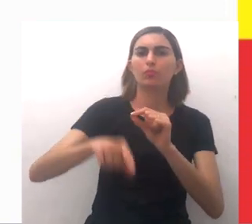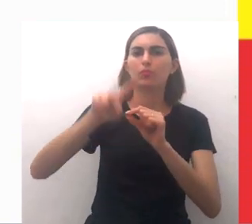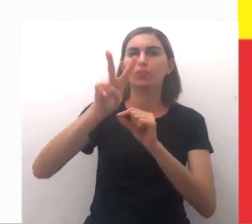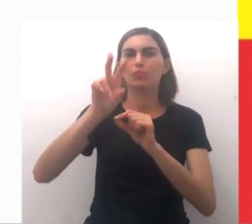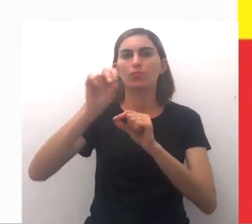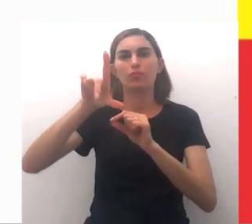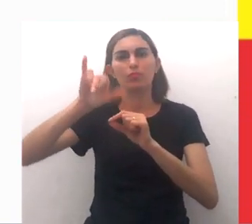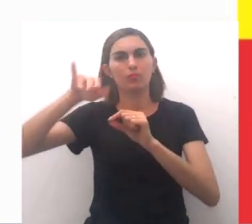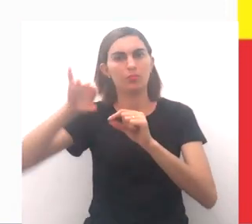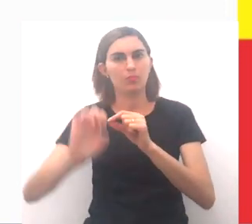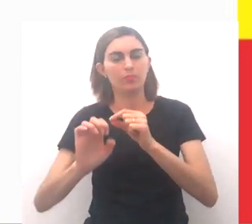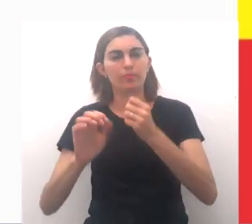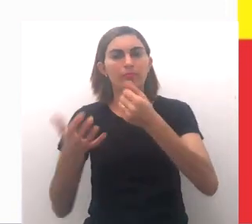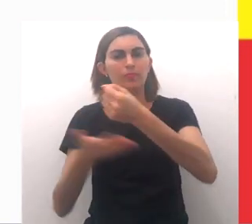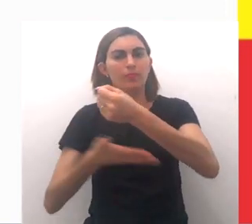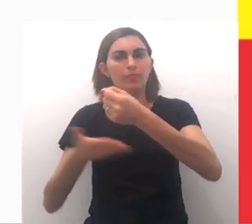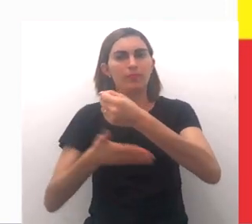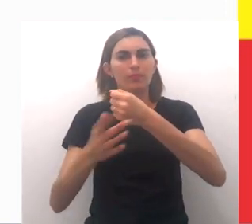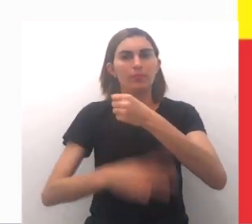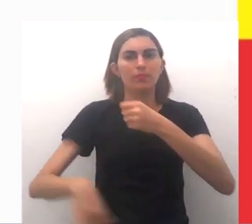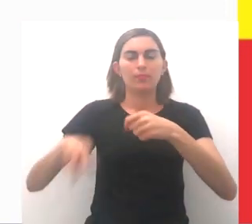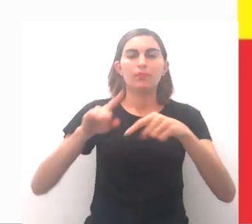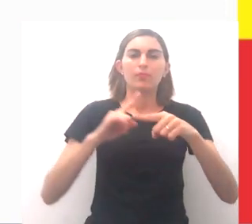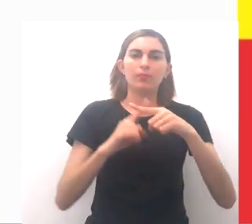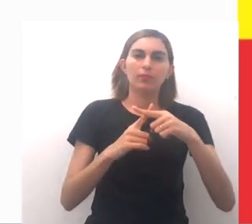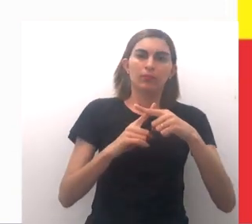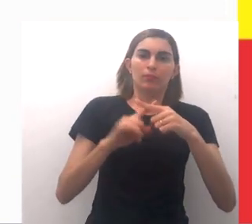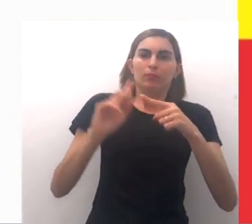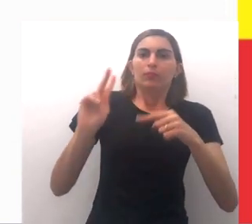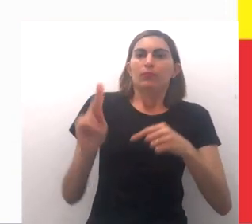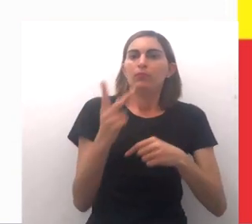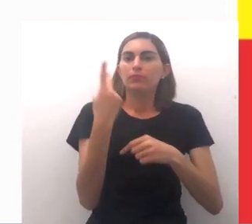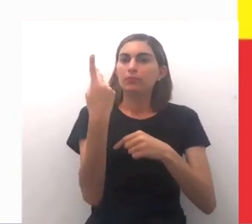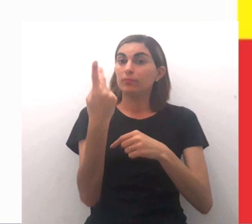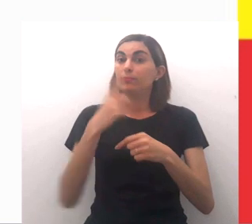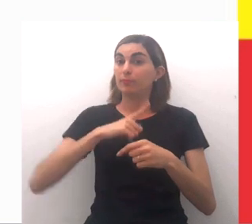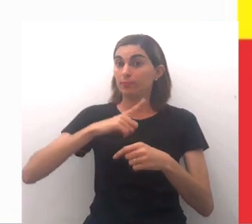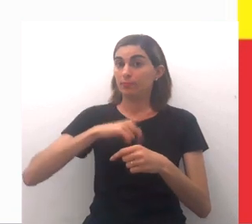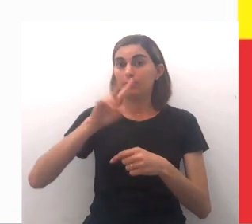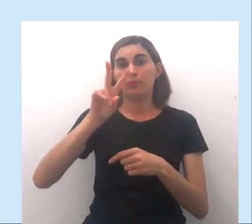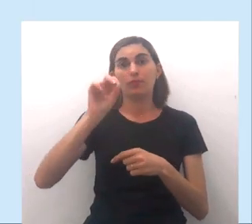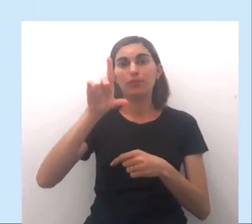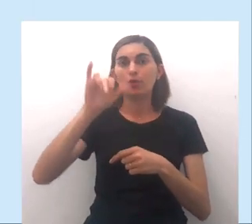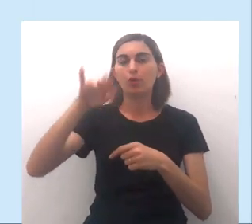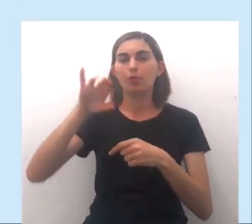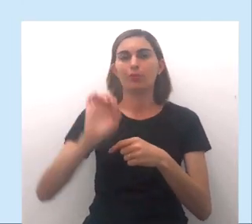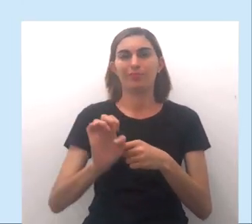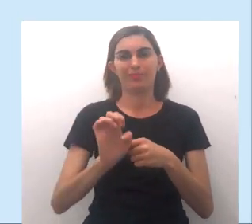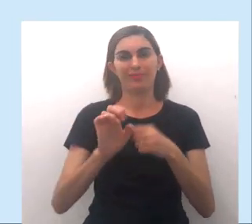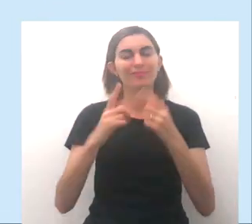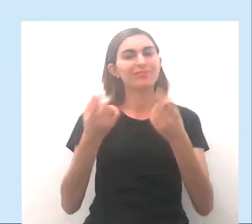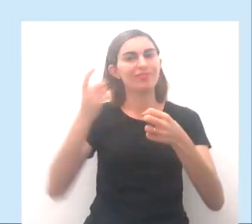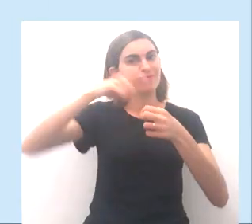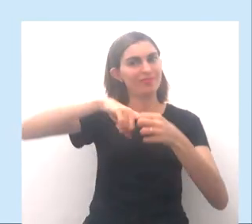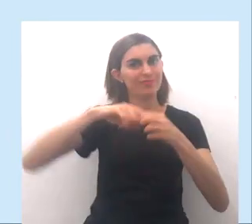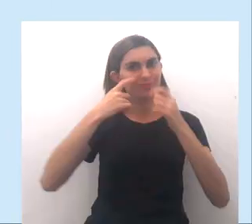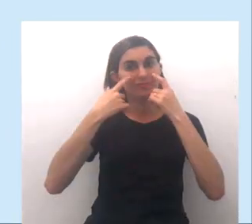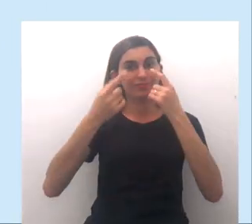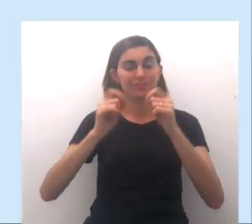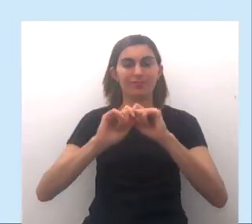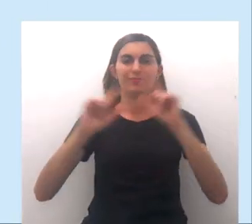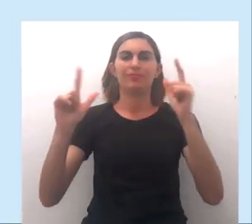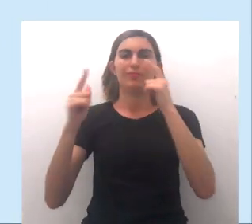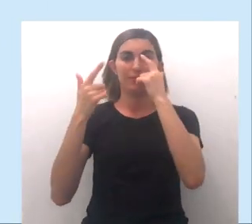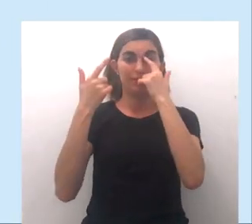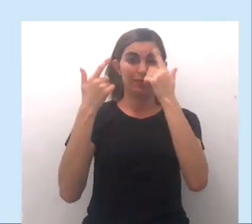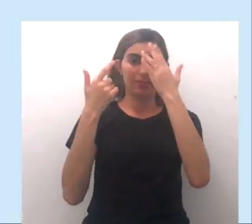pegar a área da base e multiplicar com a altura, nós temos o volume. Então, ó, voltando aqui, você quer saber